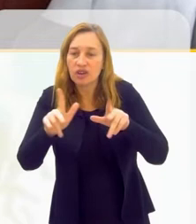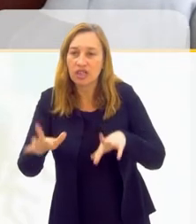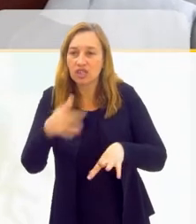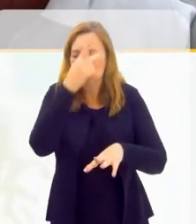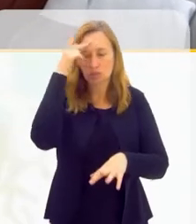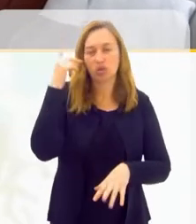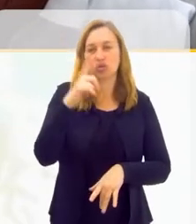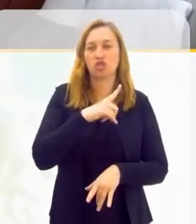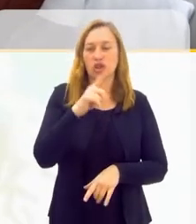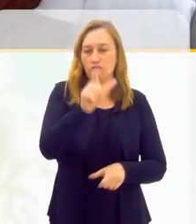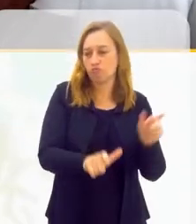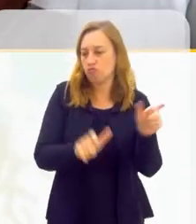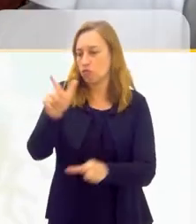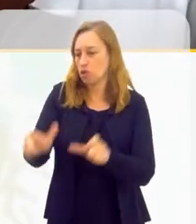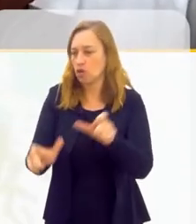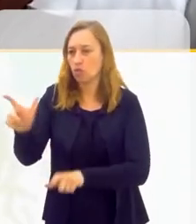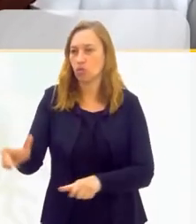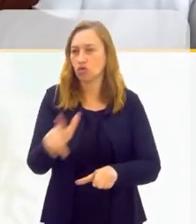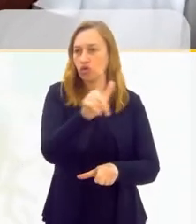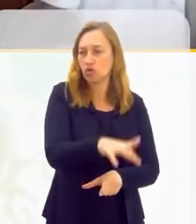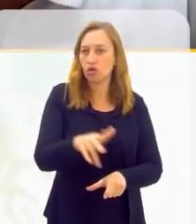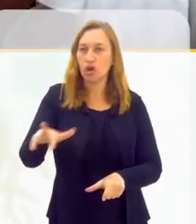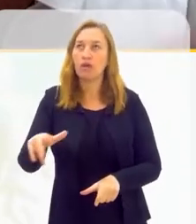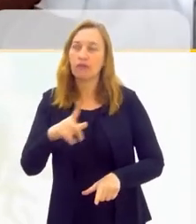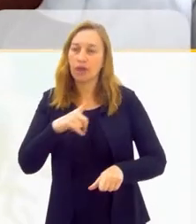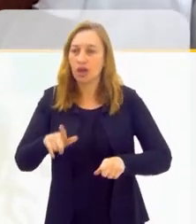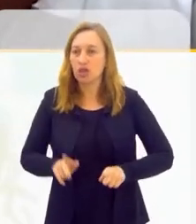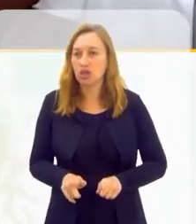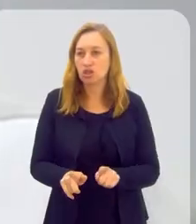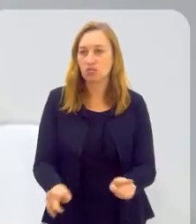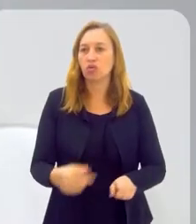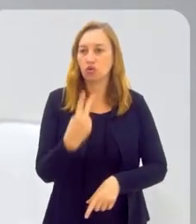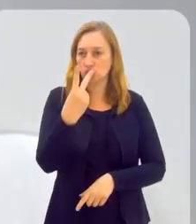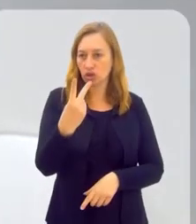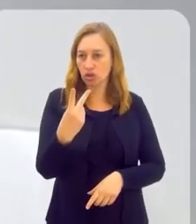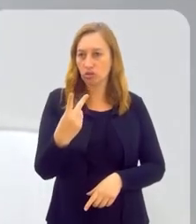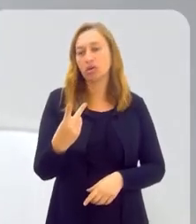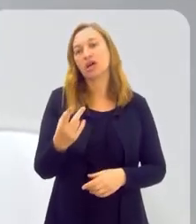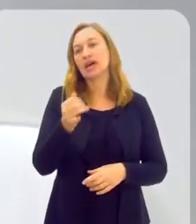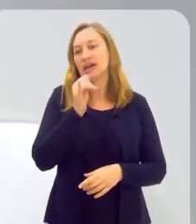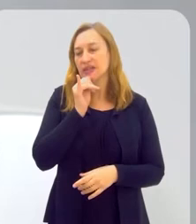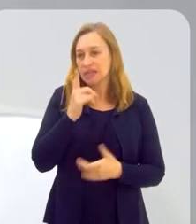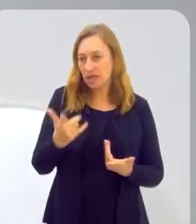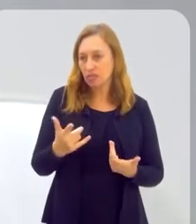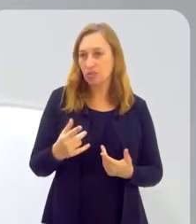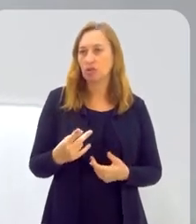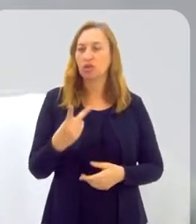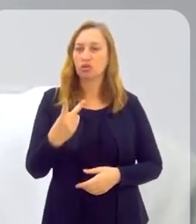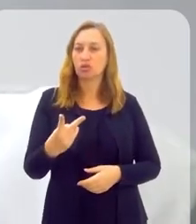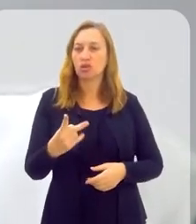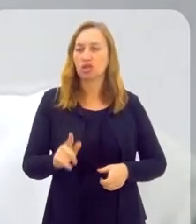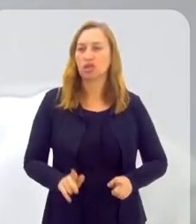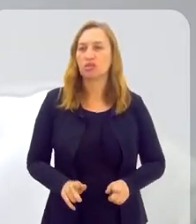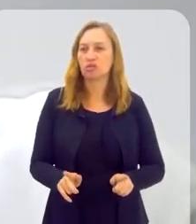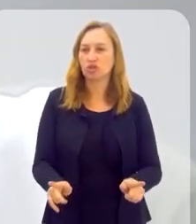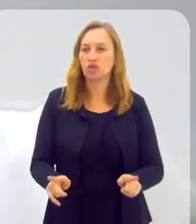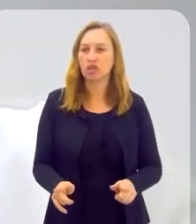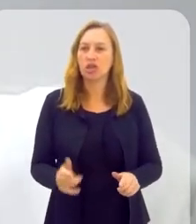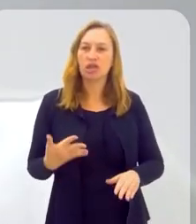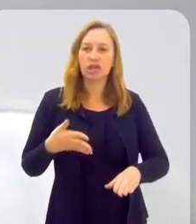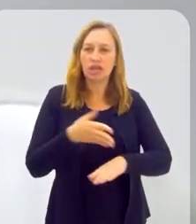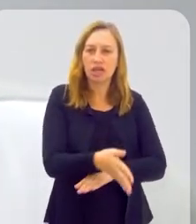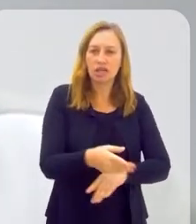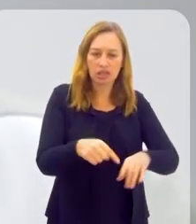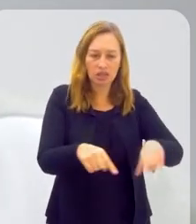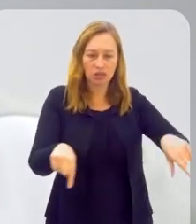que as pessoas têm umas das outras. Porque podemos ter dois irmãos gêmeos, eu gosto de dar este exemplo até aos meus alunos, dois irmãos gêmeos que entram no mesmo